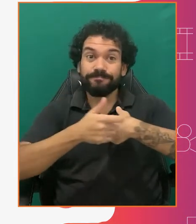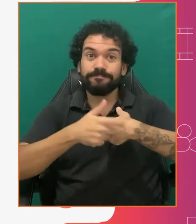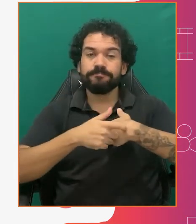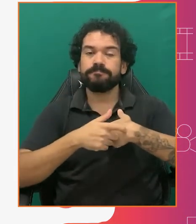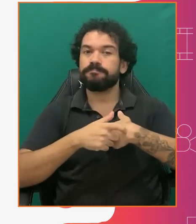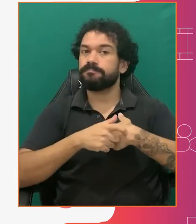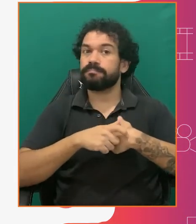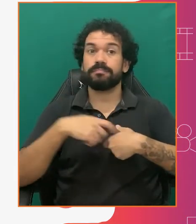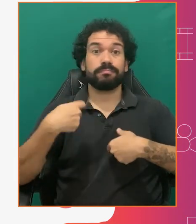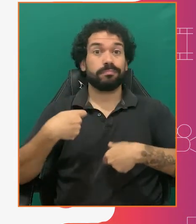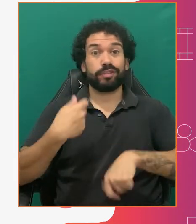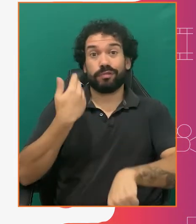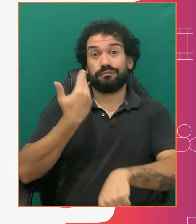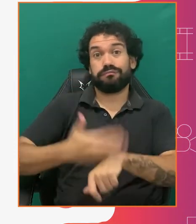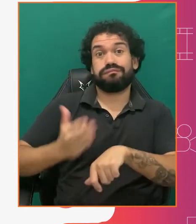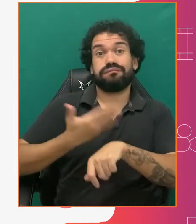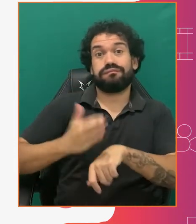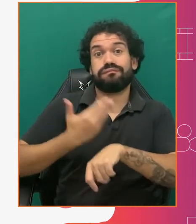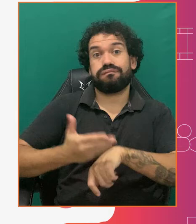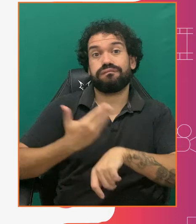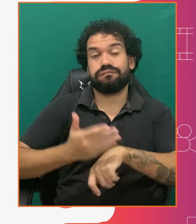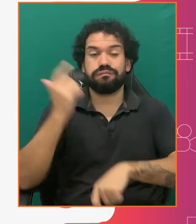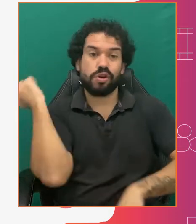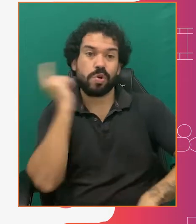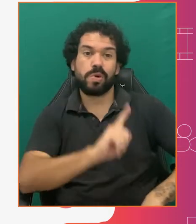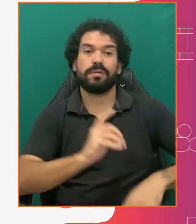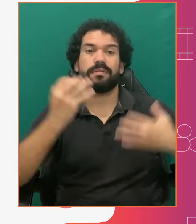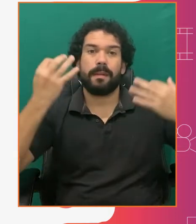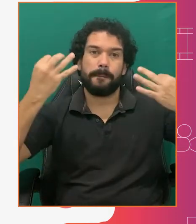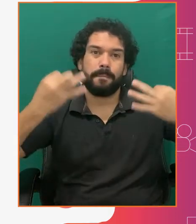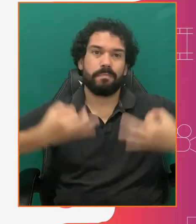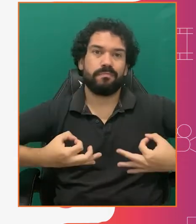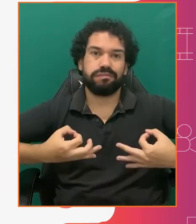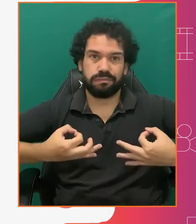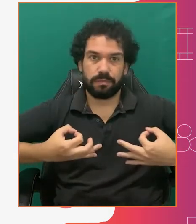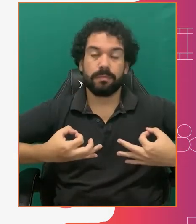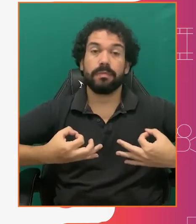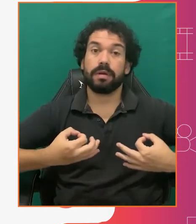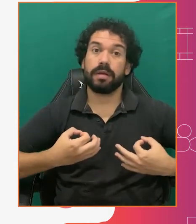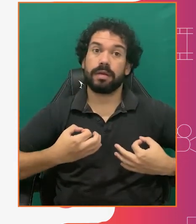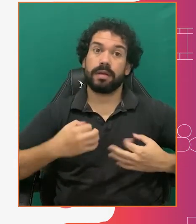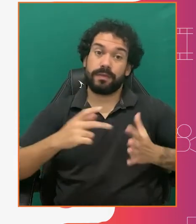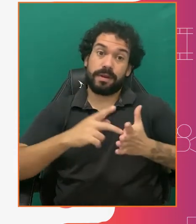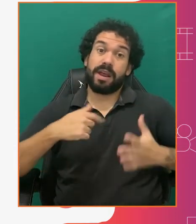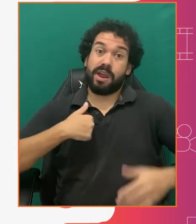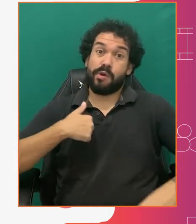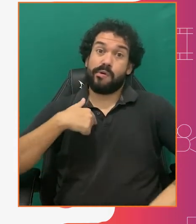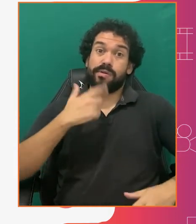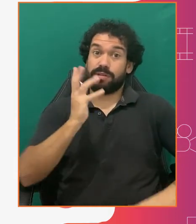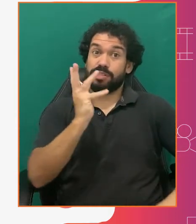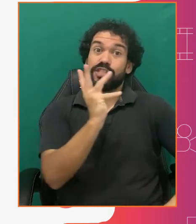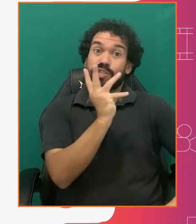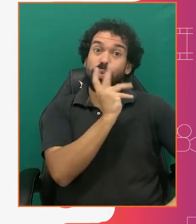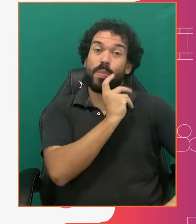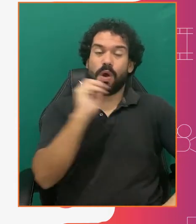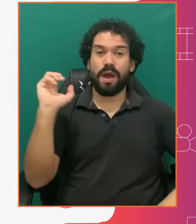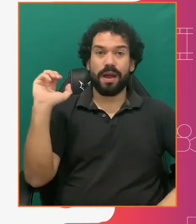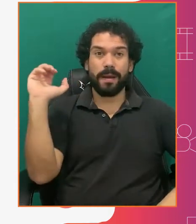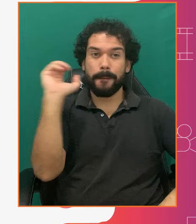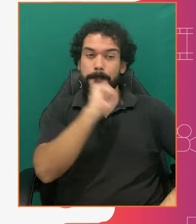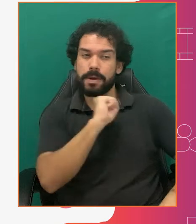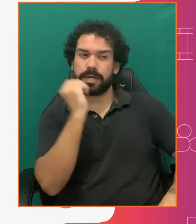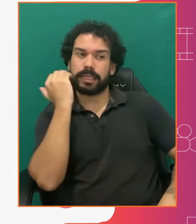uma coisa que só a prática mesmo que leva à perfeição, Eu mesma demorei bastante